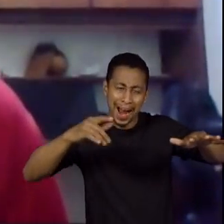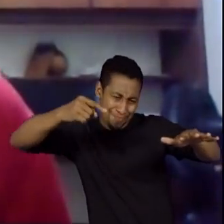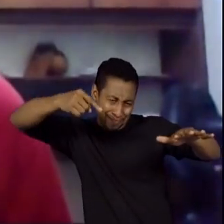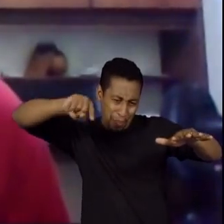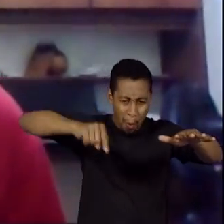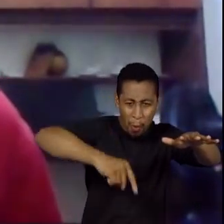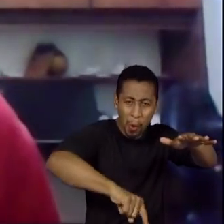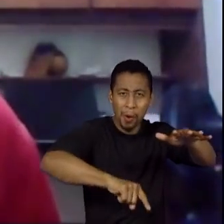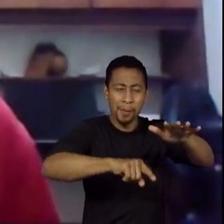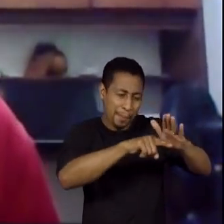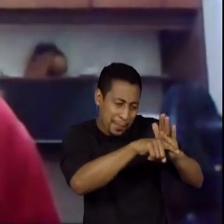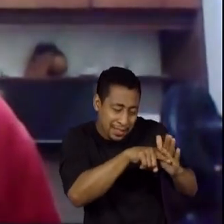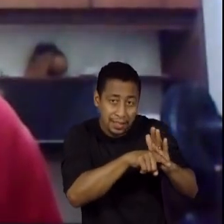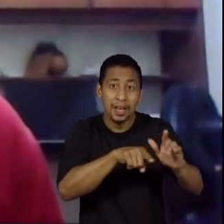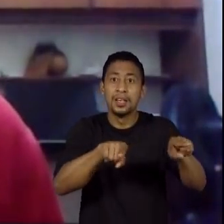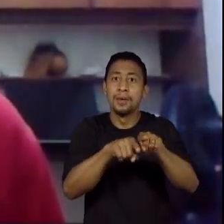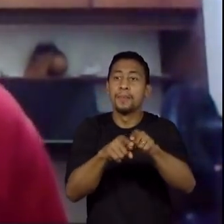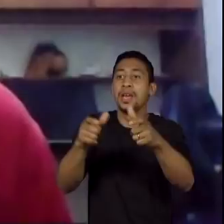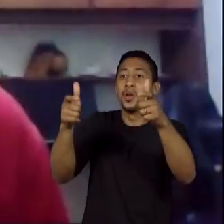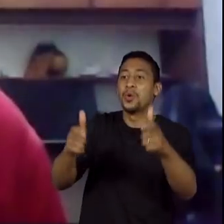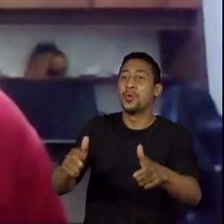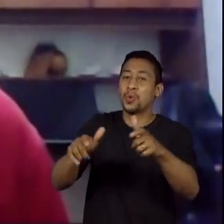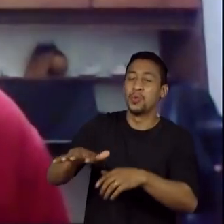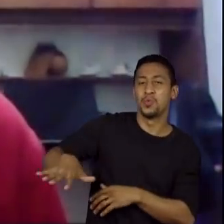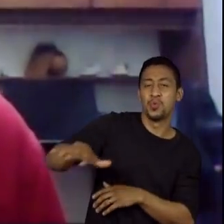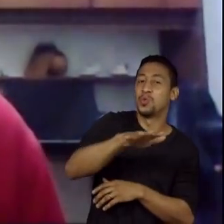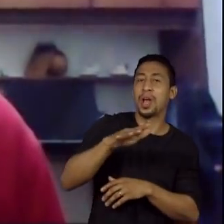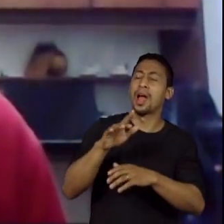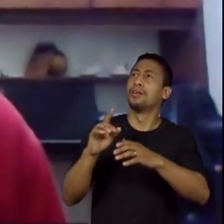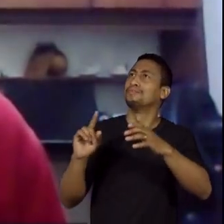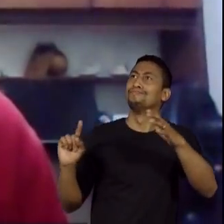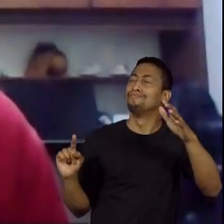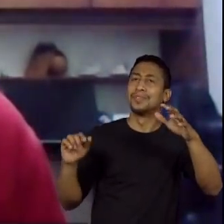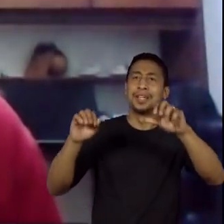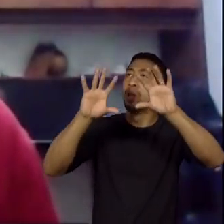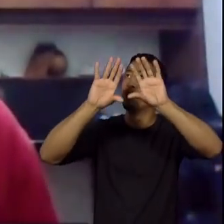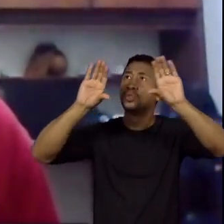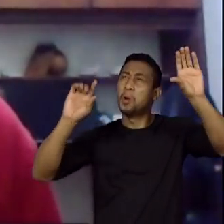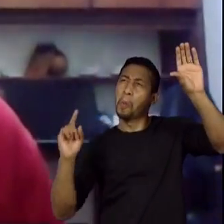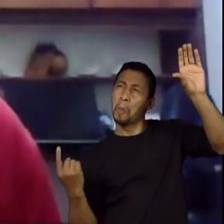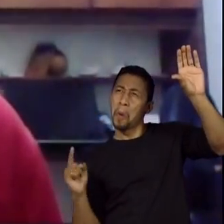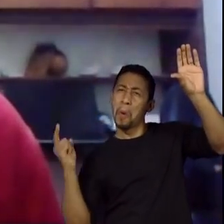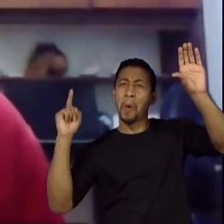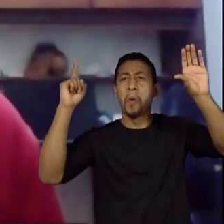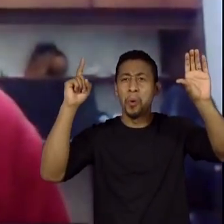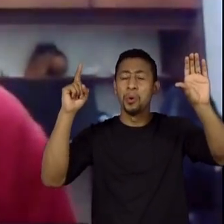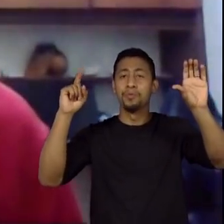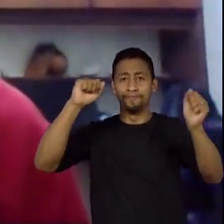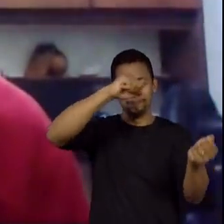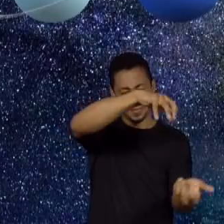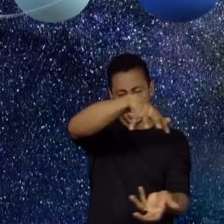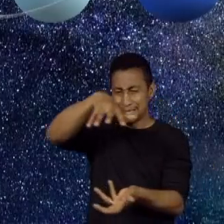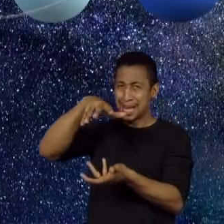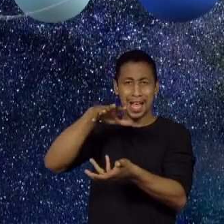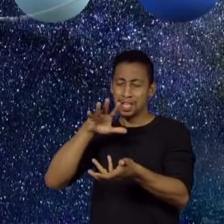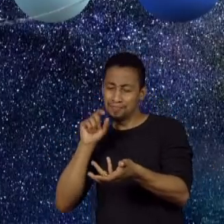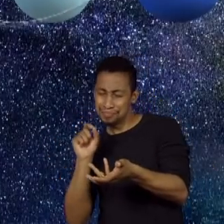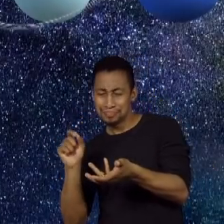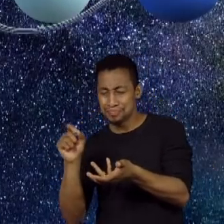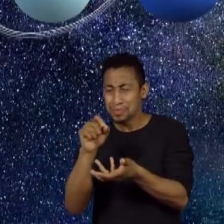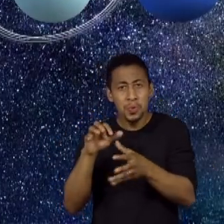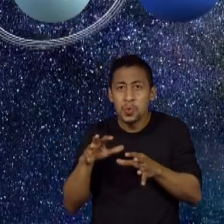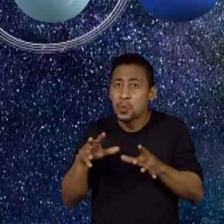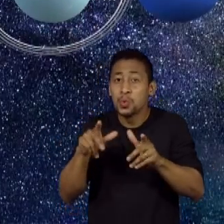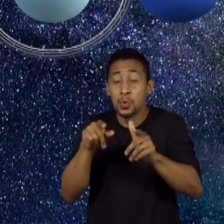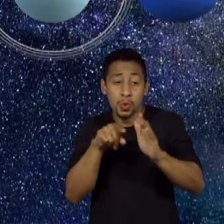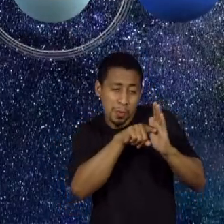né, no Atacama, em altitudes, na atmosfera. Então, o primeiro ponto da astrobiologia é